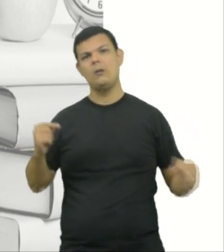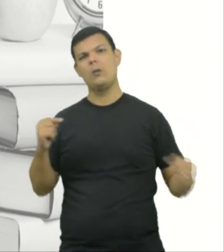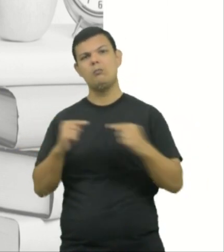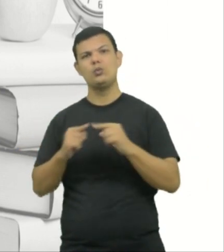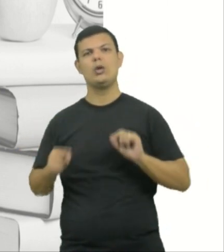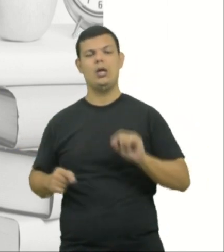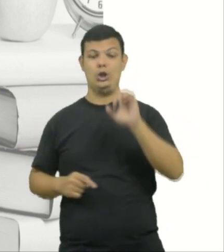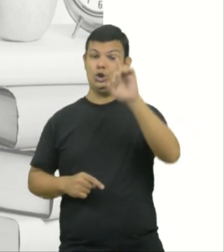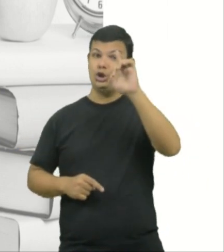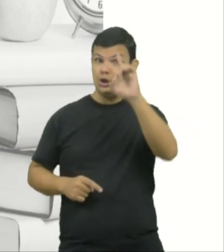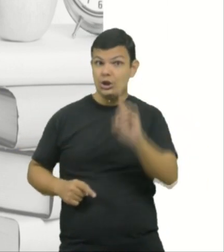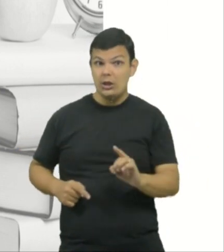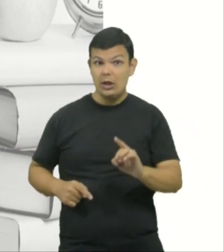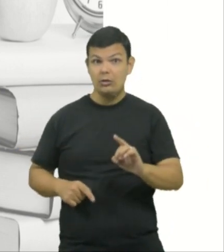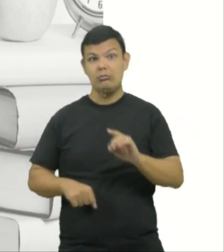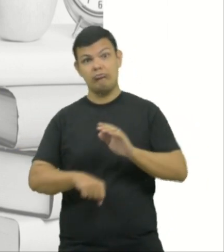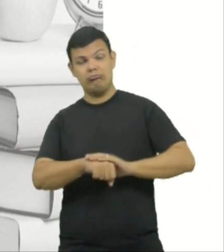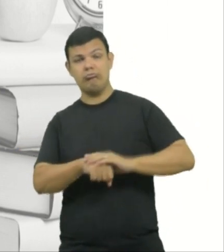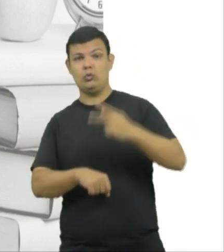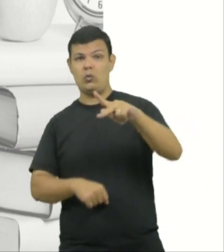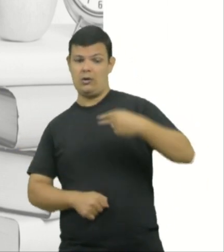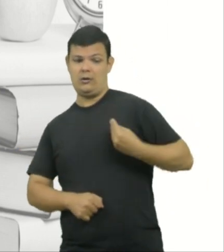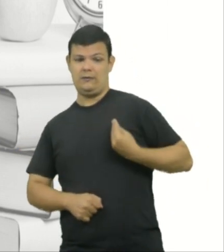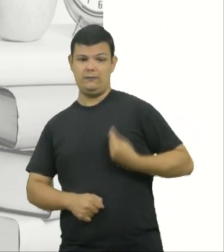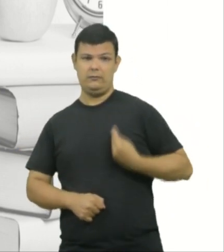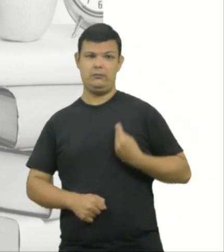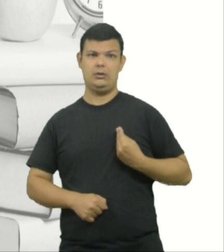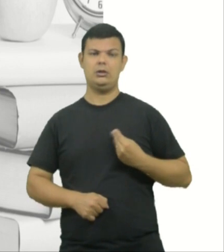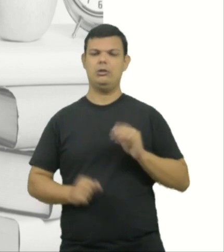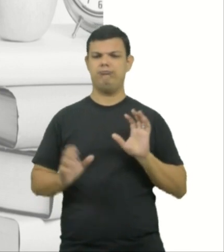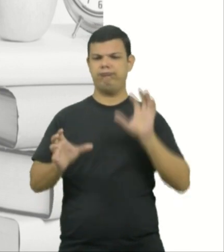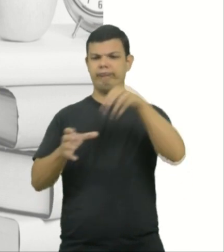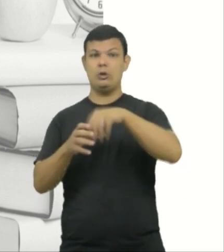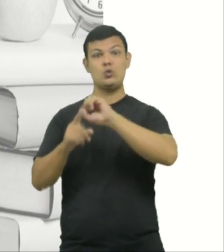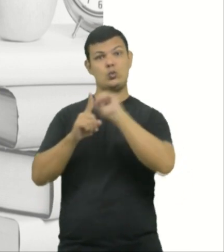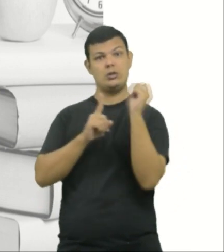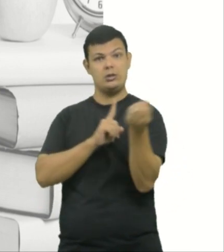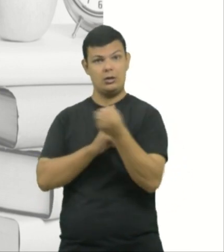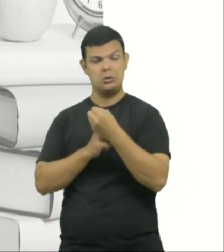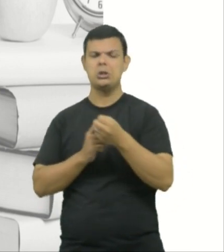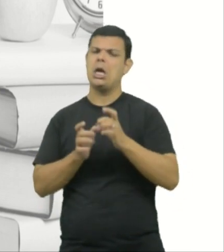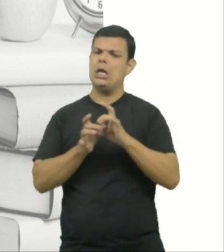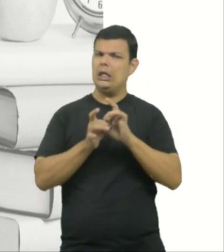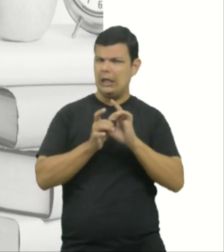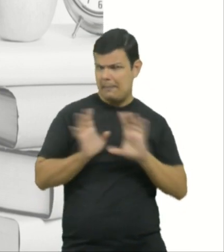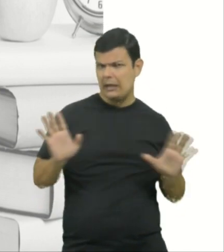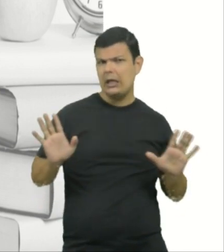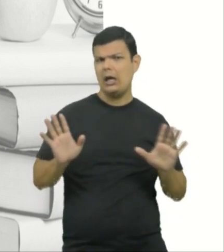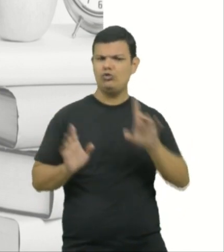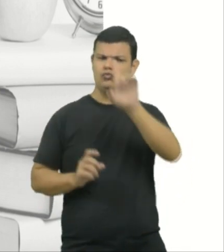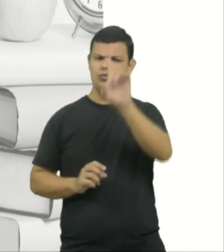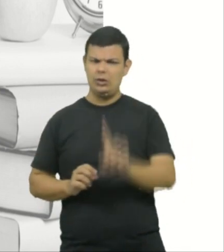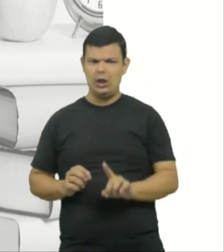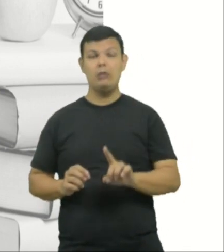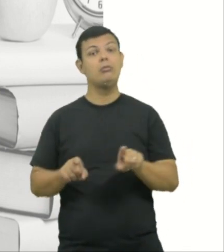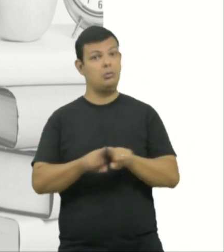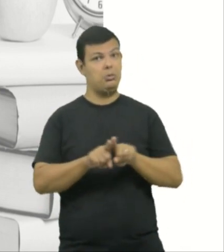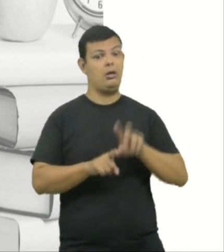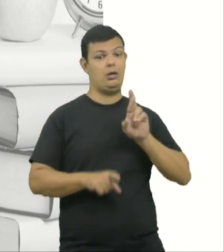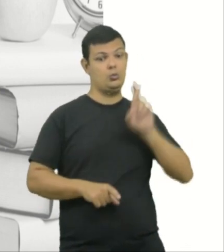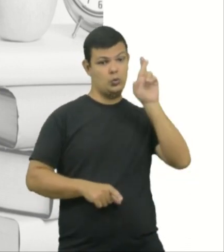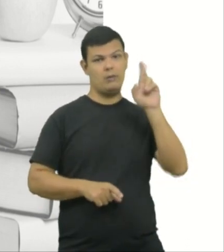a participar de uma vida plenamente em uma sociedade, com liberdade, de direitos e com